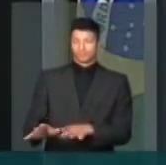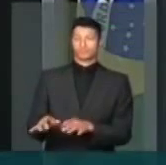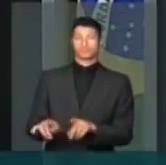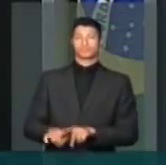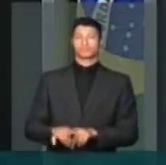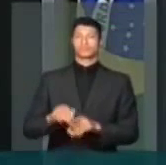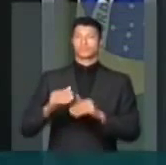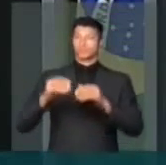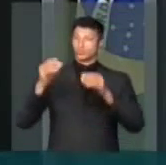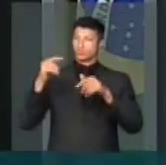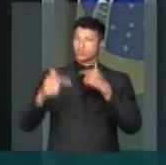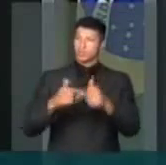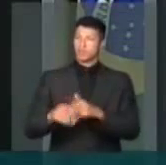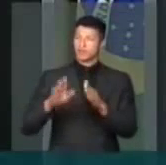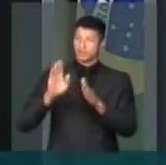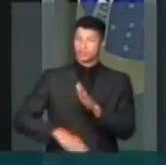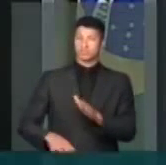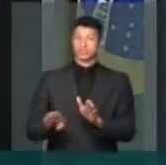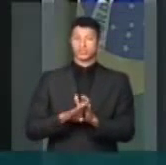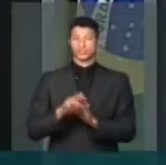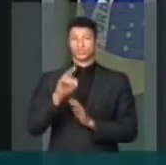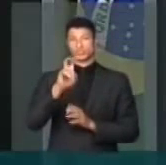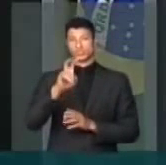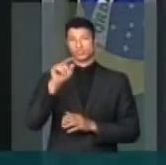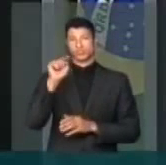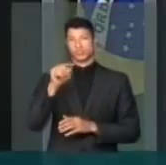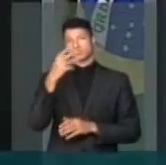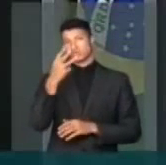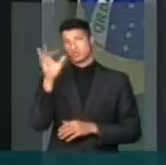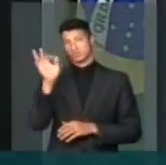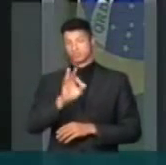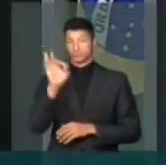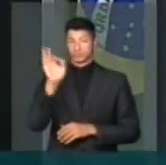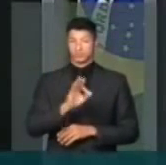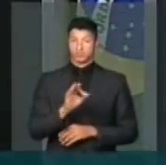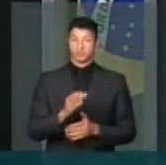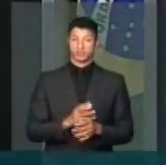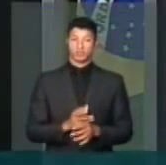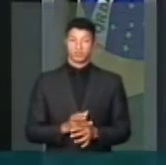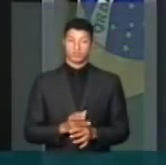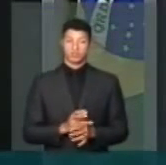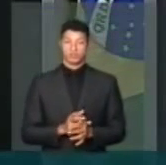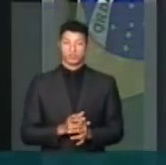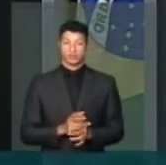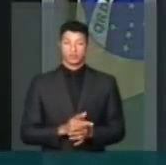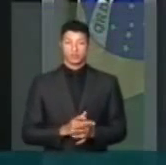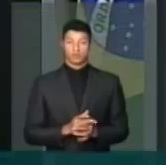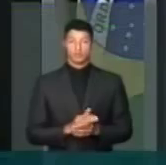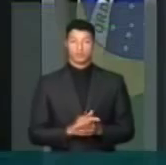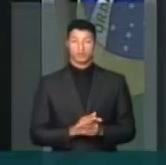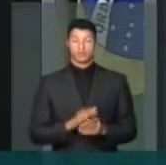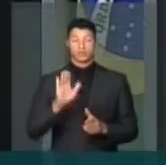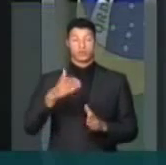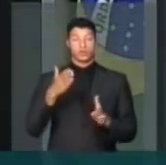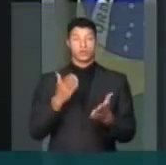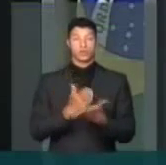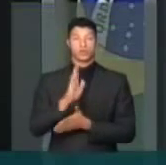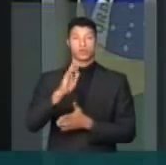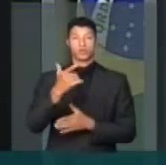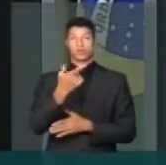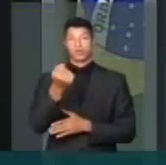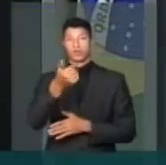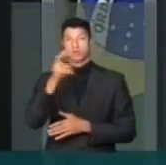A alta do desemprego chega a 5,3%, quando a provável retração